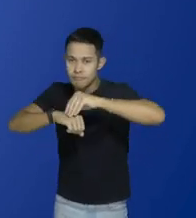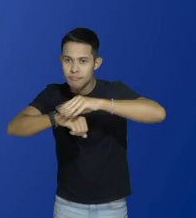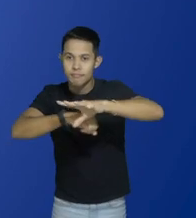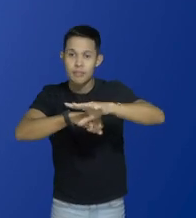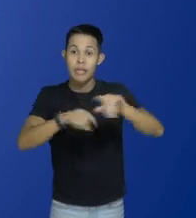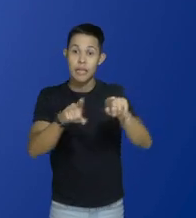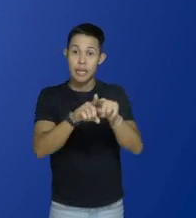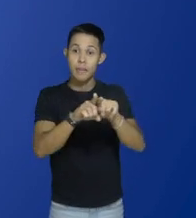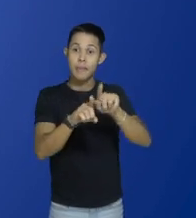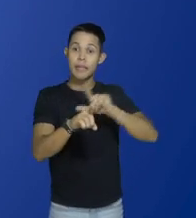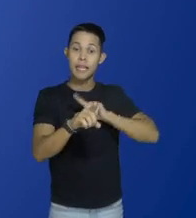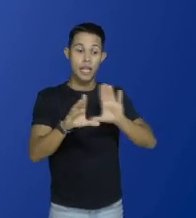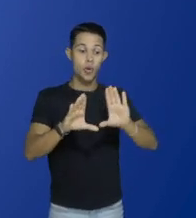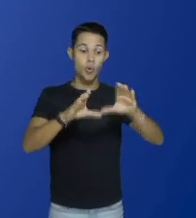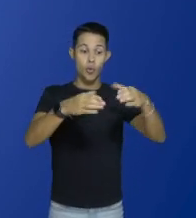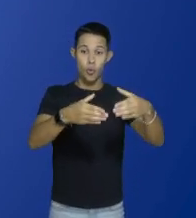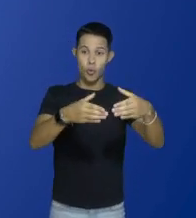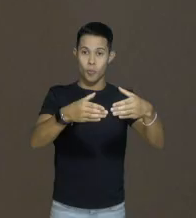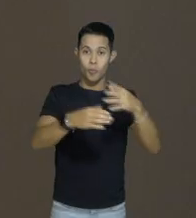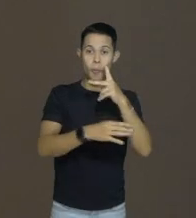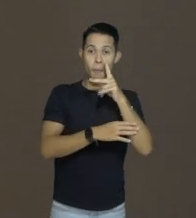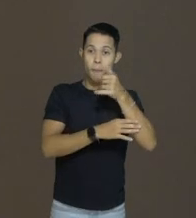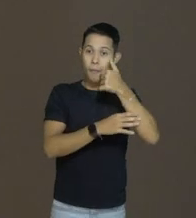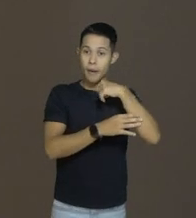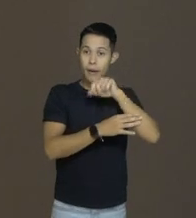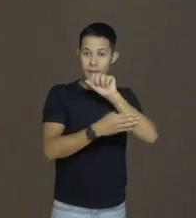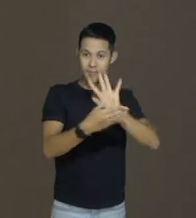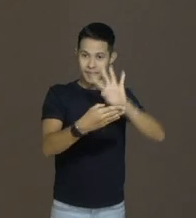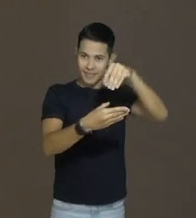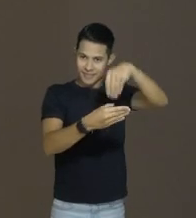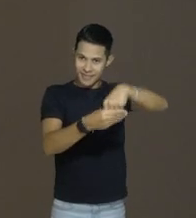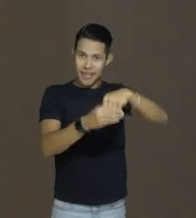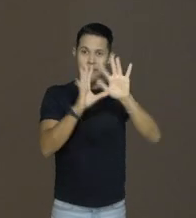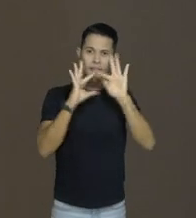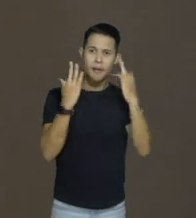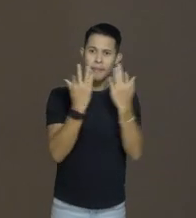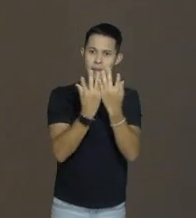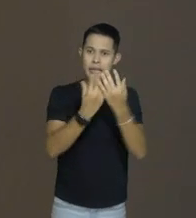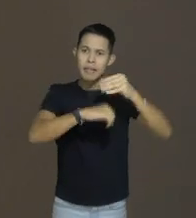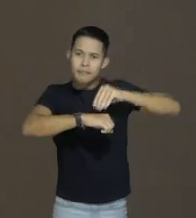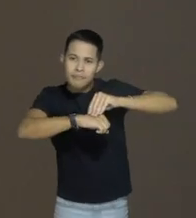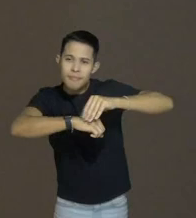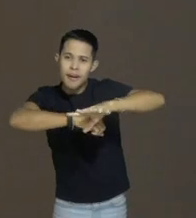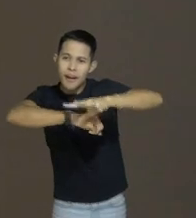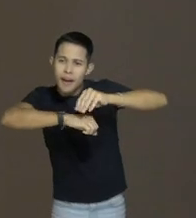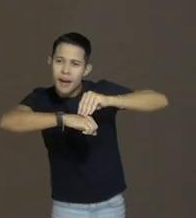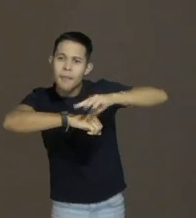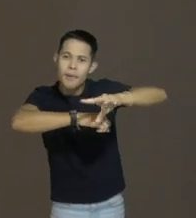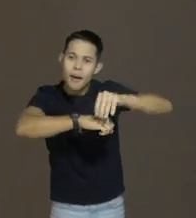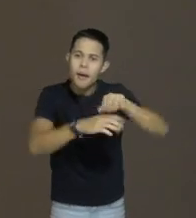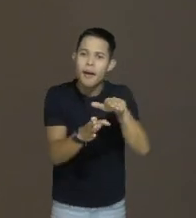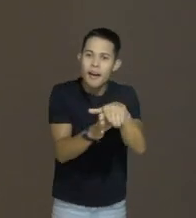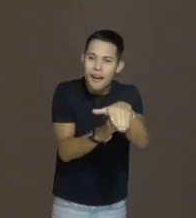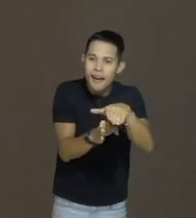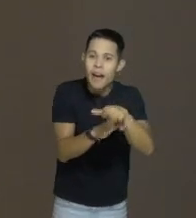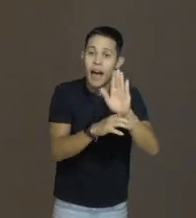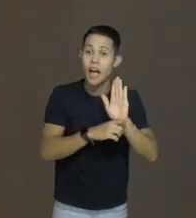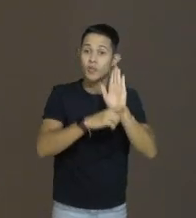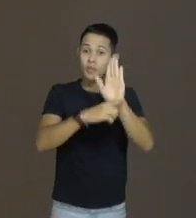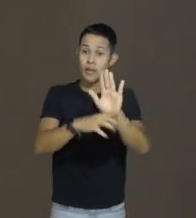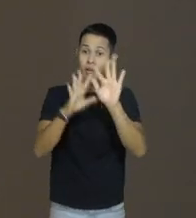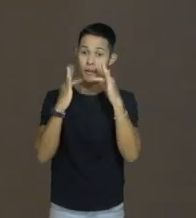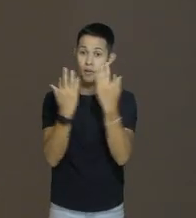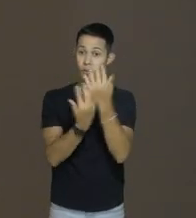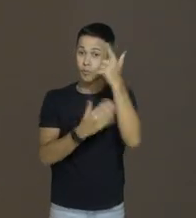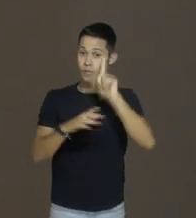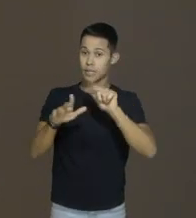Hoje existe muito isso, sabe? Para ajudar a família conseguir trabalhar, porque só a